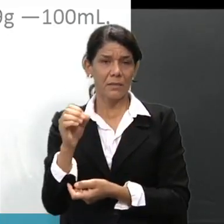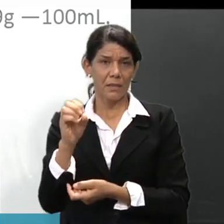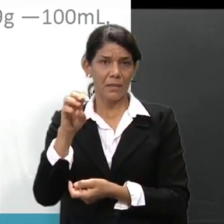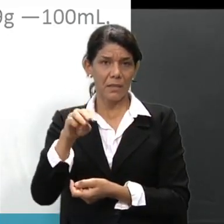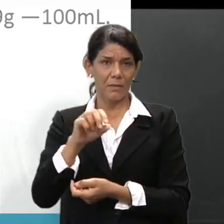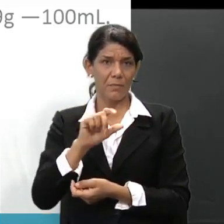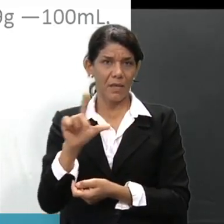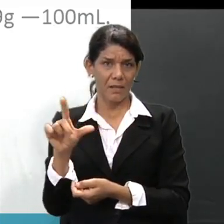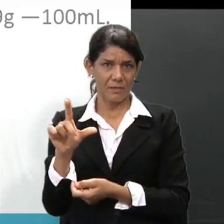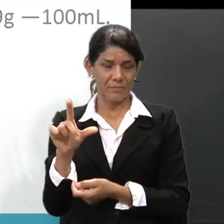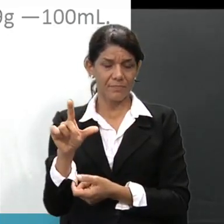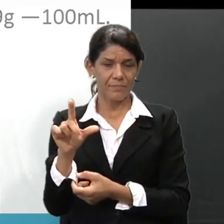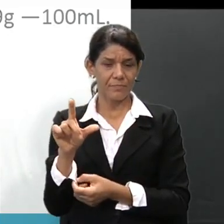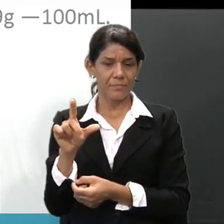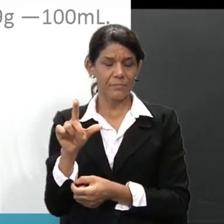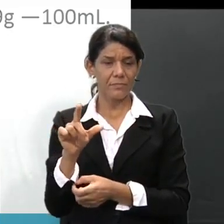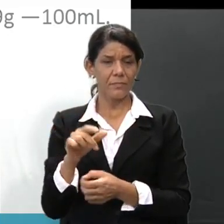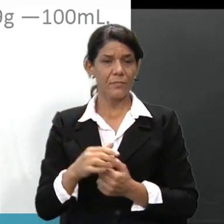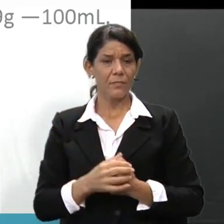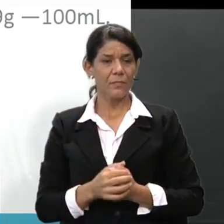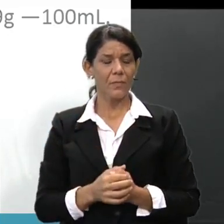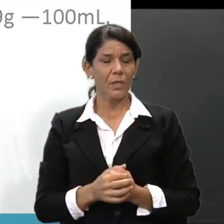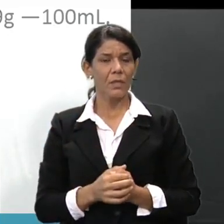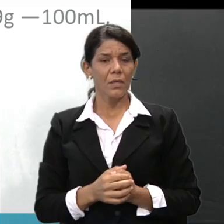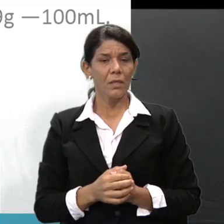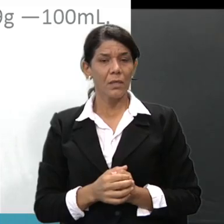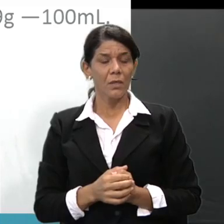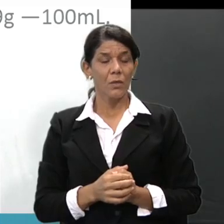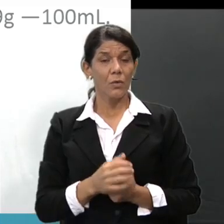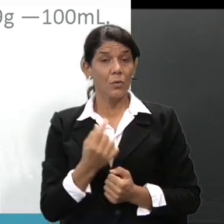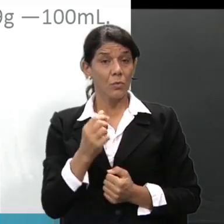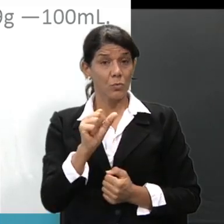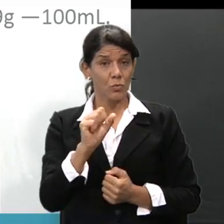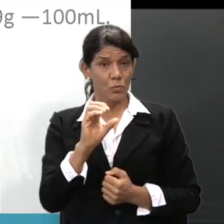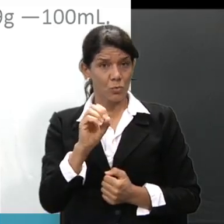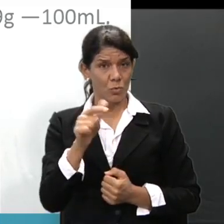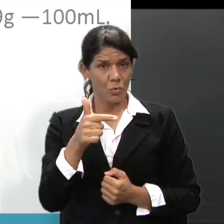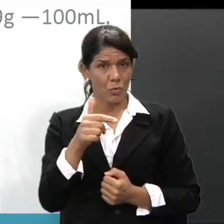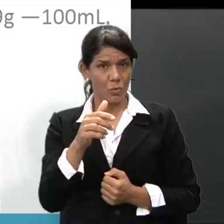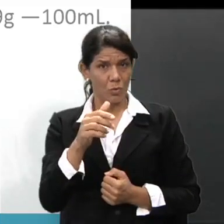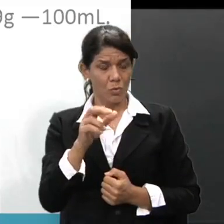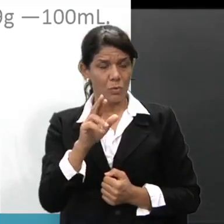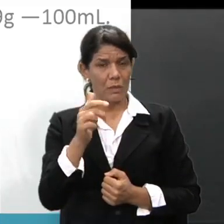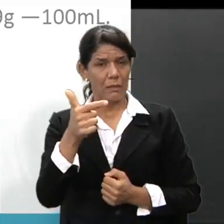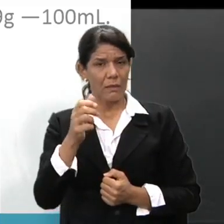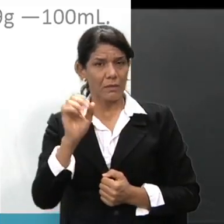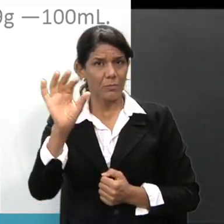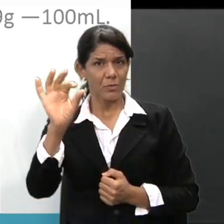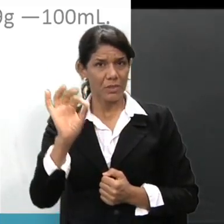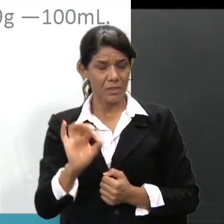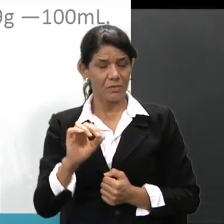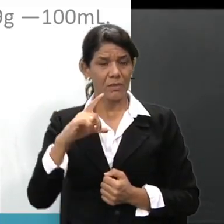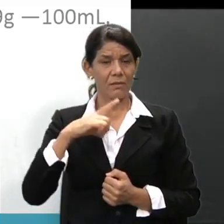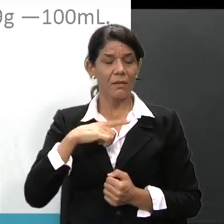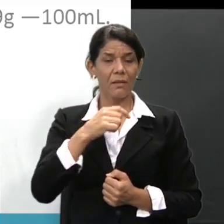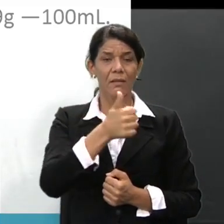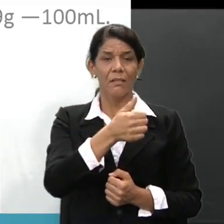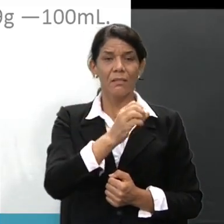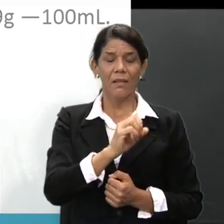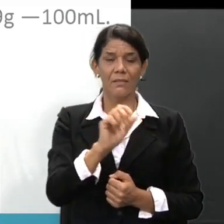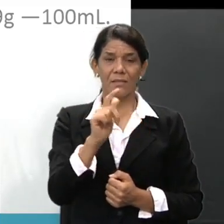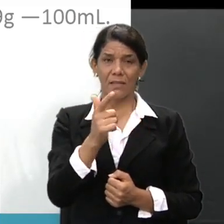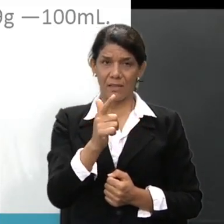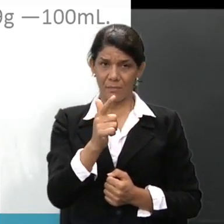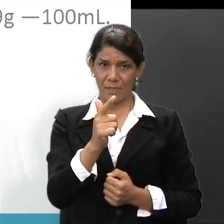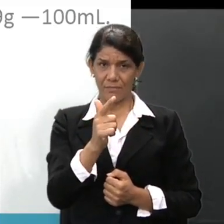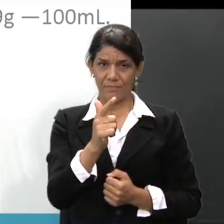ml da solução. Um soro de 10% de glicose tem 10